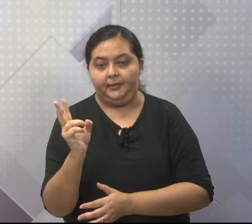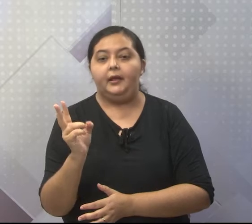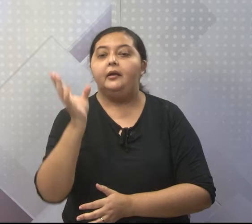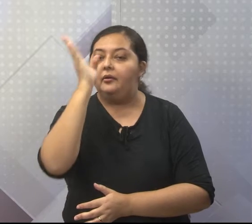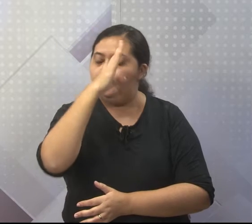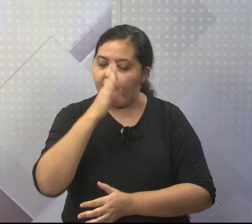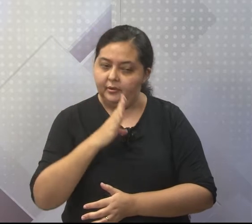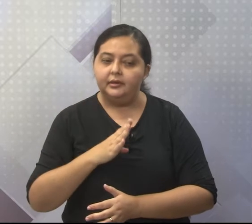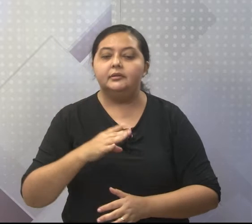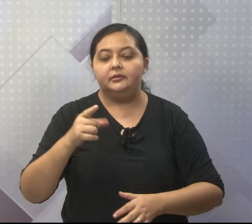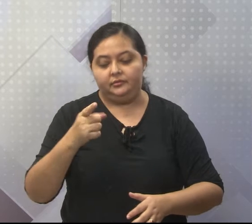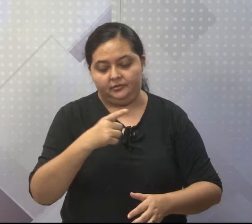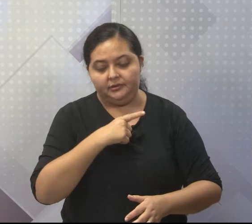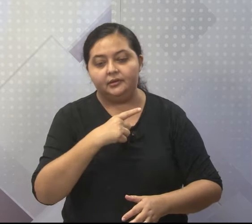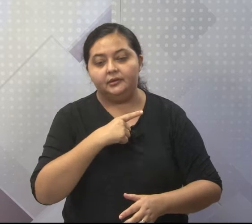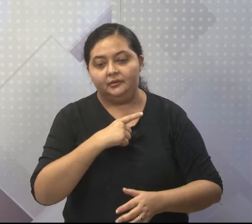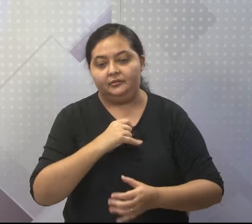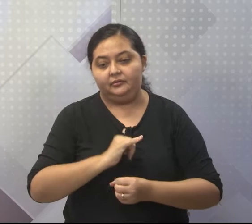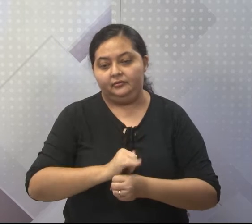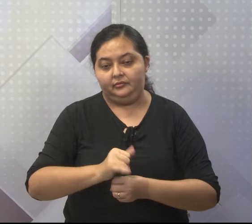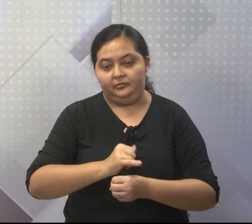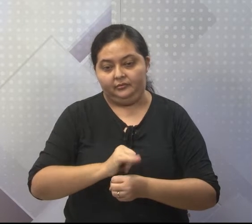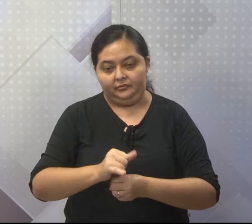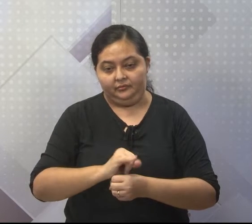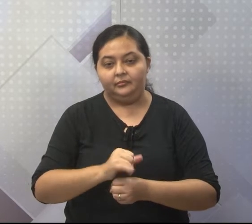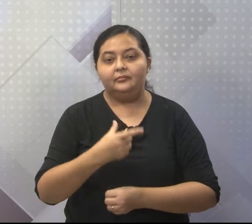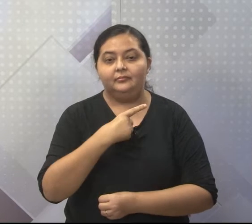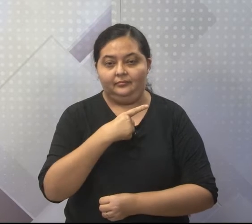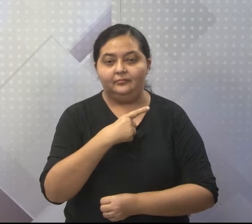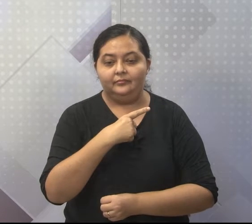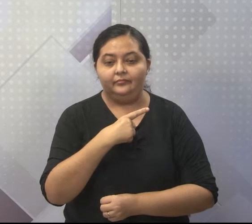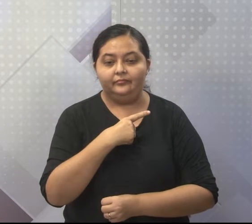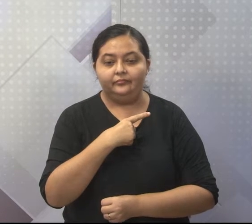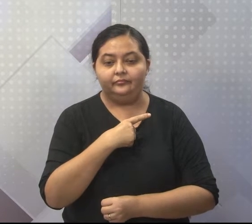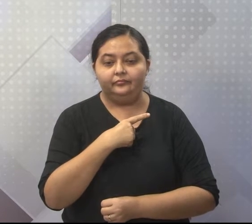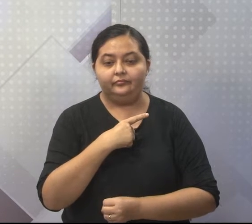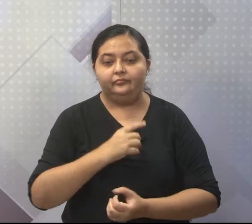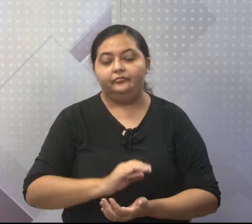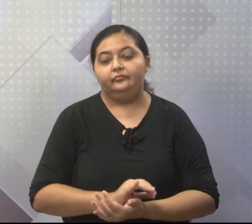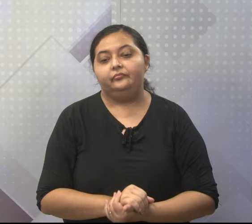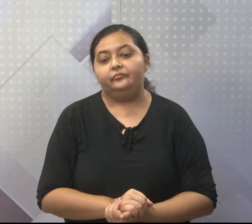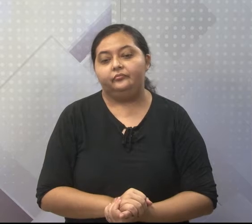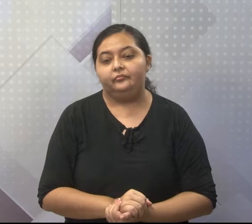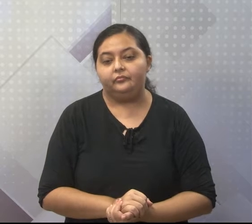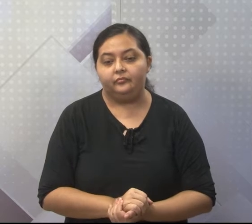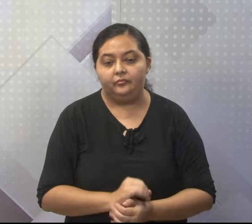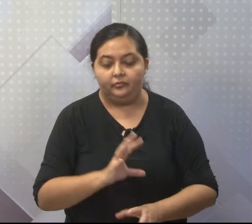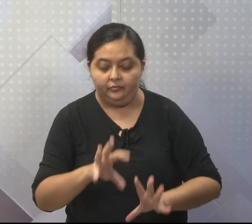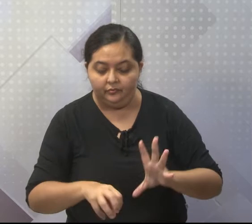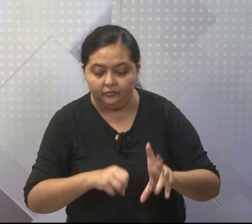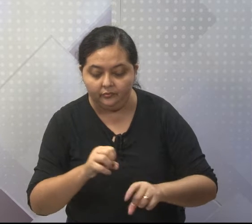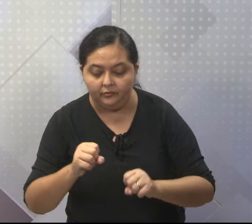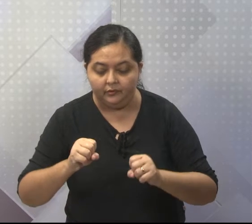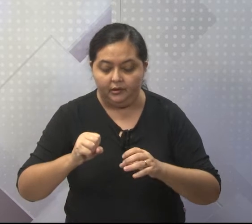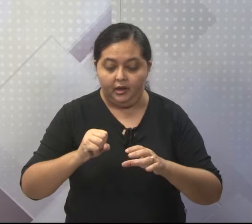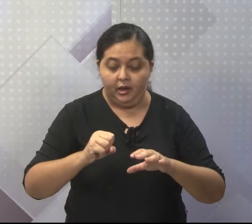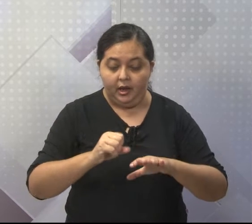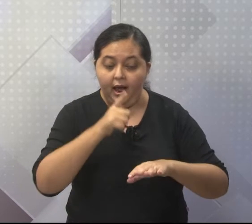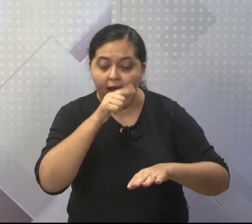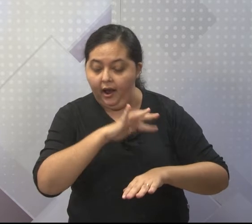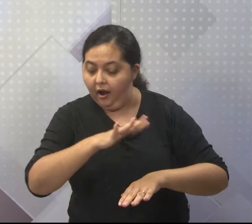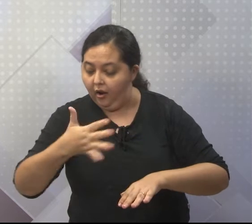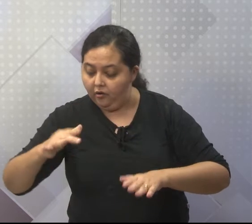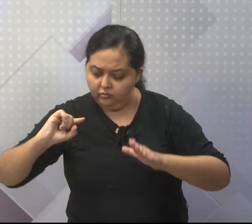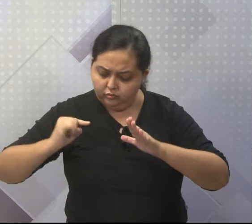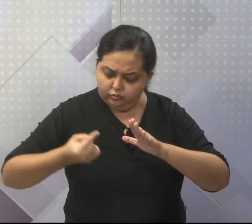mas o Brasil também não só pela exploração do contente mais principalmente também pela exploração em Águas Profundas é no fundo